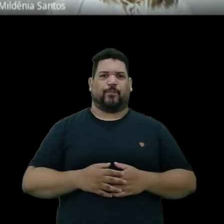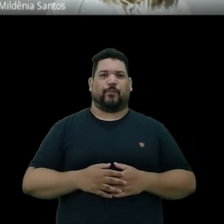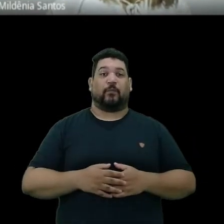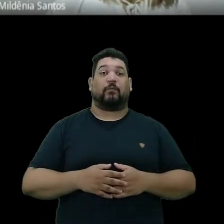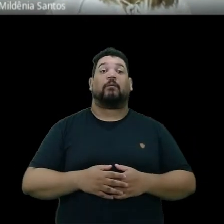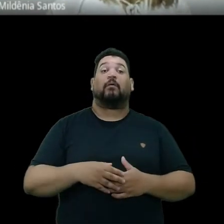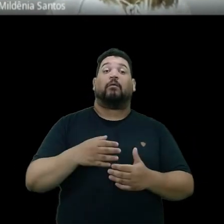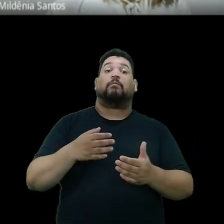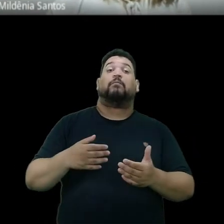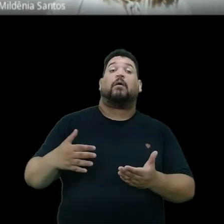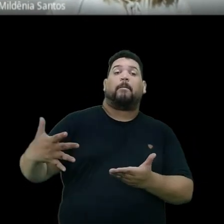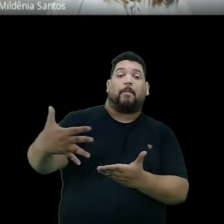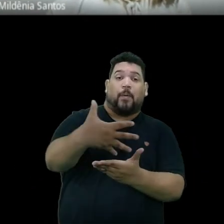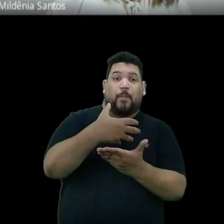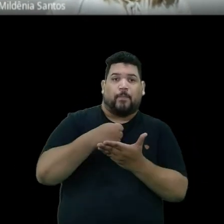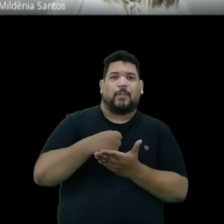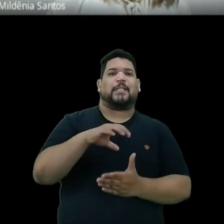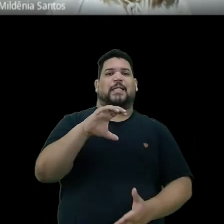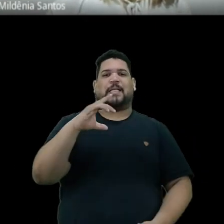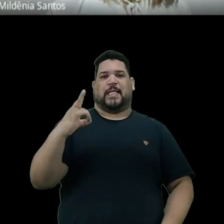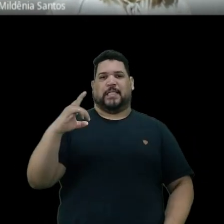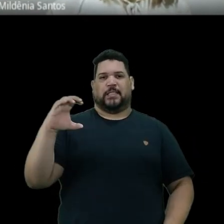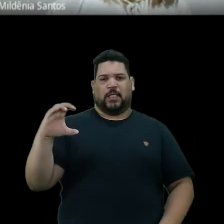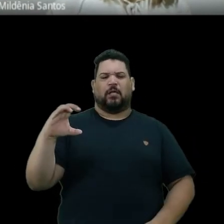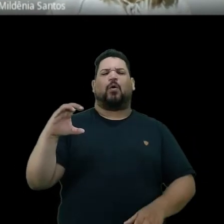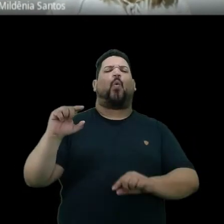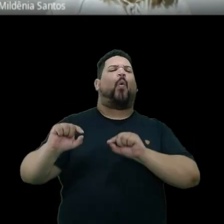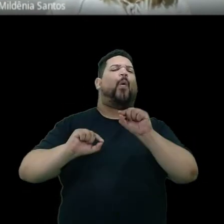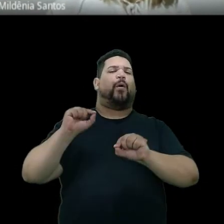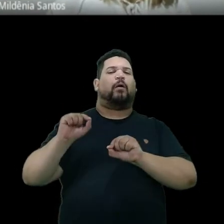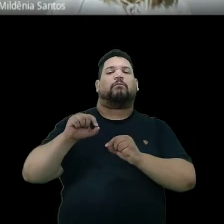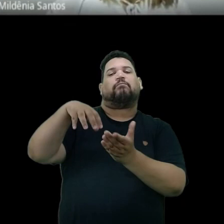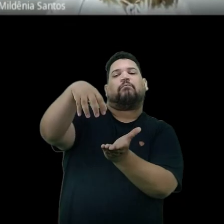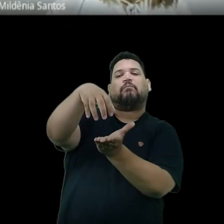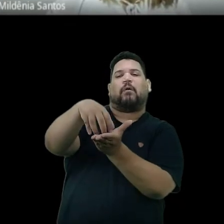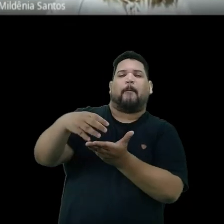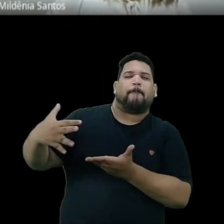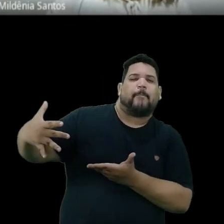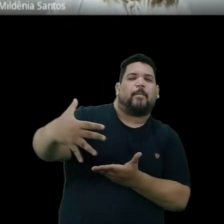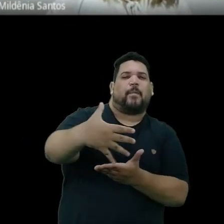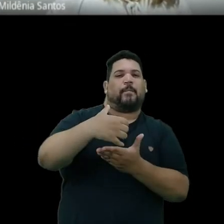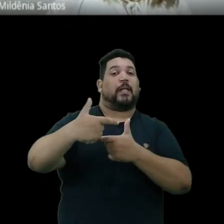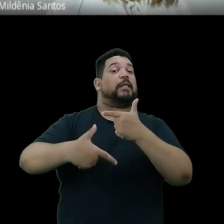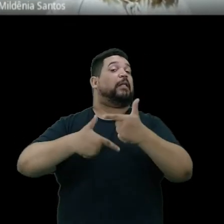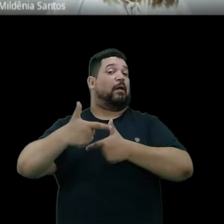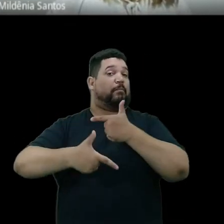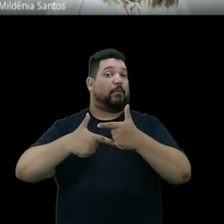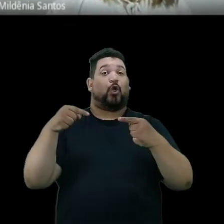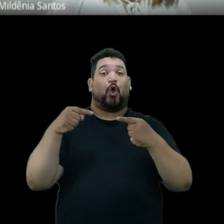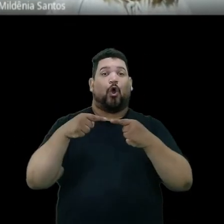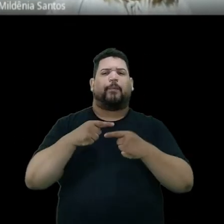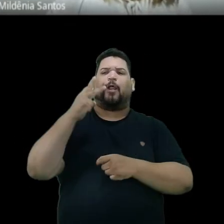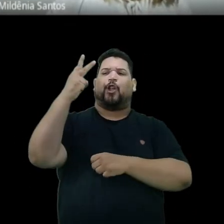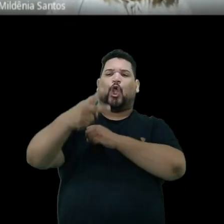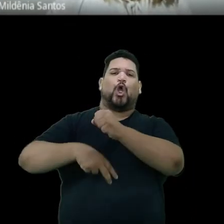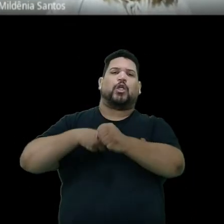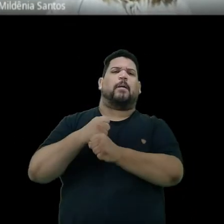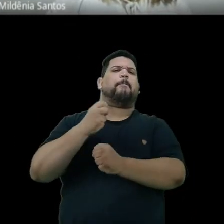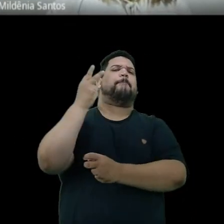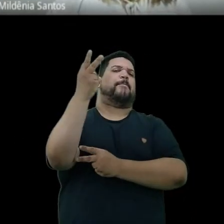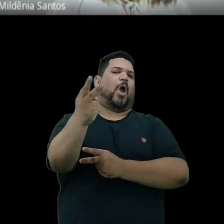da CDC, que é um órgão que faz esse levantamento a cada 2 anos,